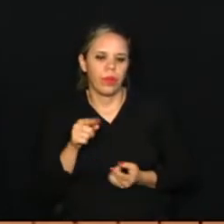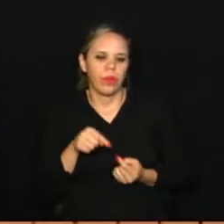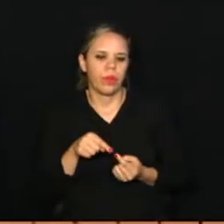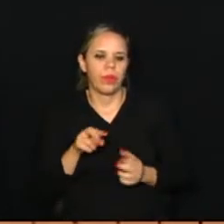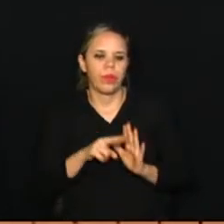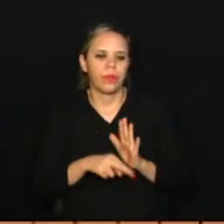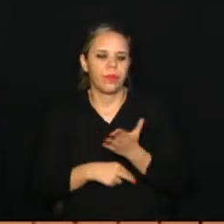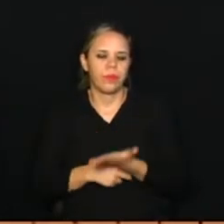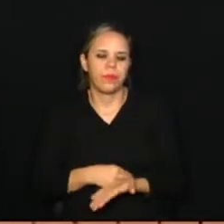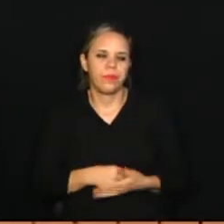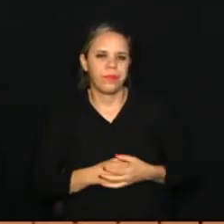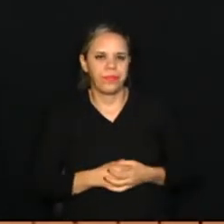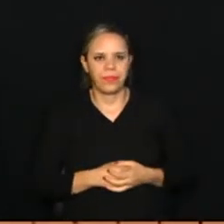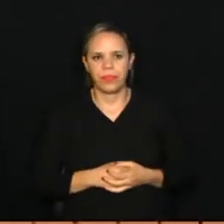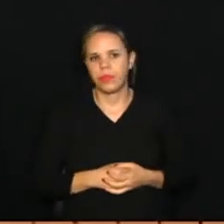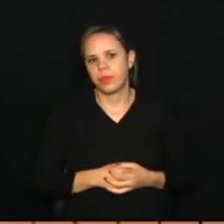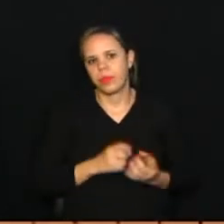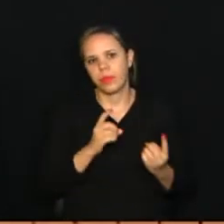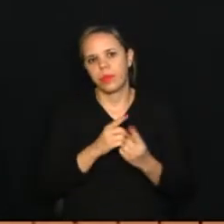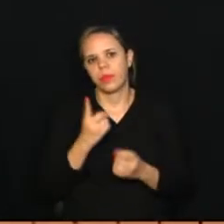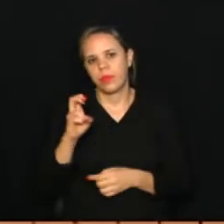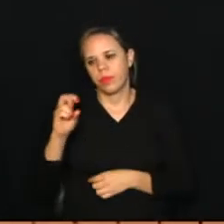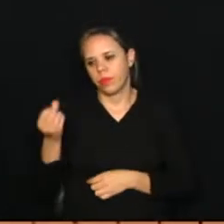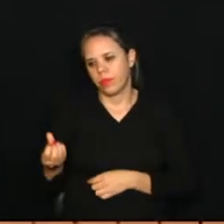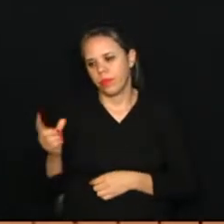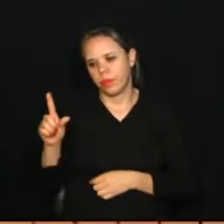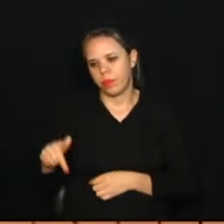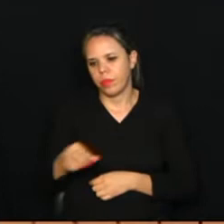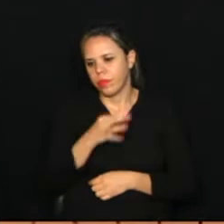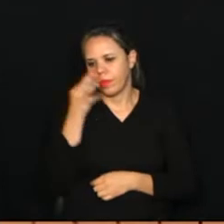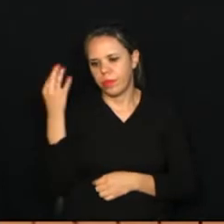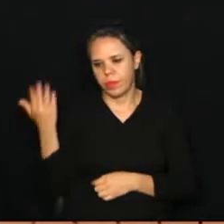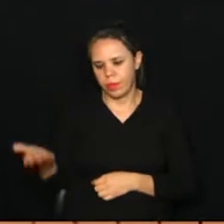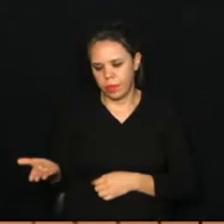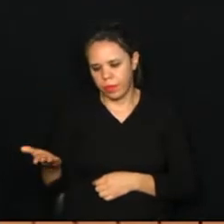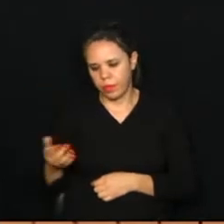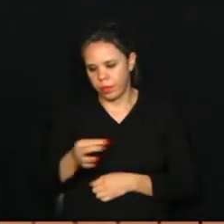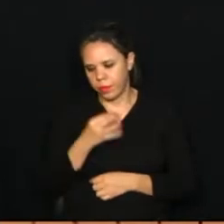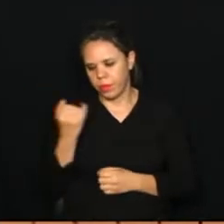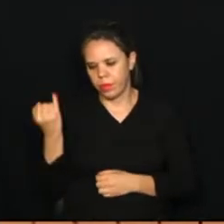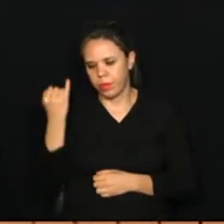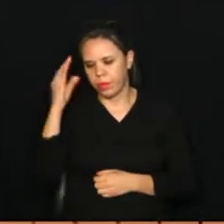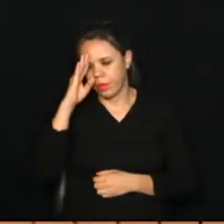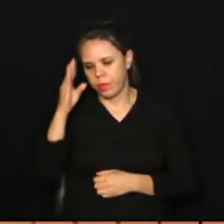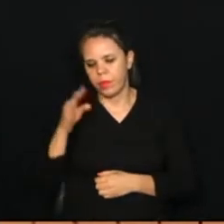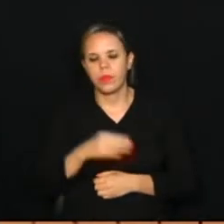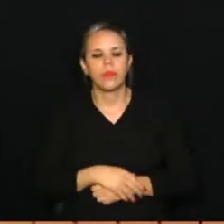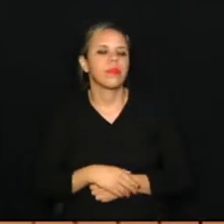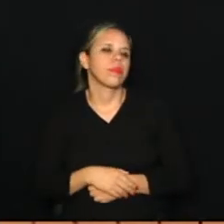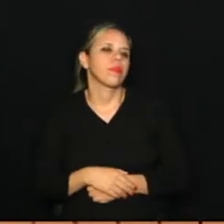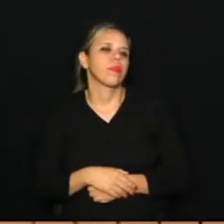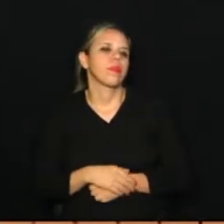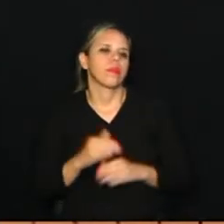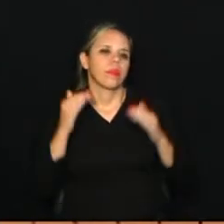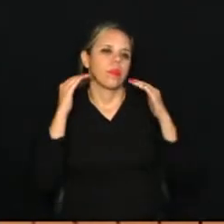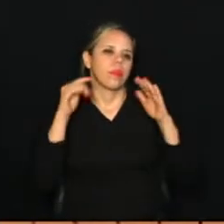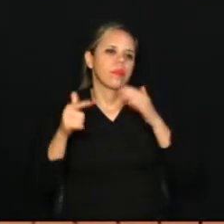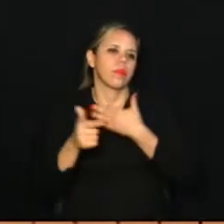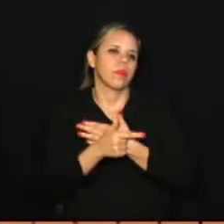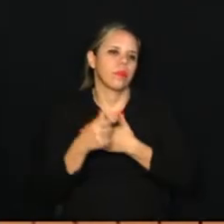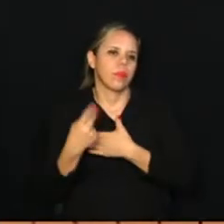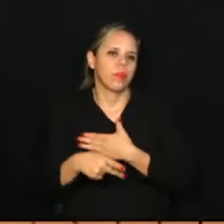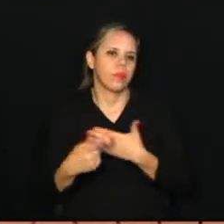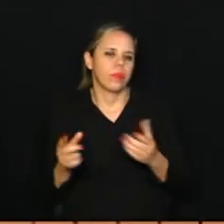quesito, o serviço 156 é excelente, é primordial, essencial, e ele cumpre o seu papel.